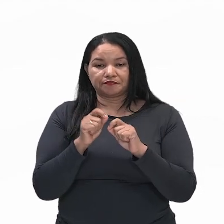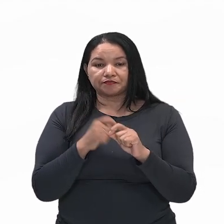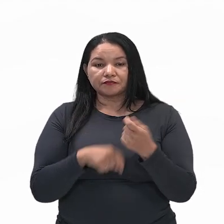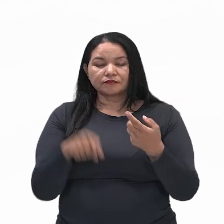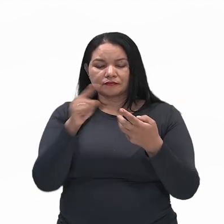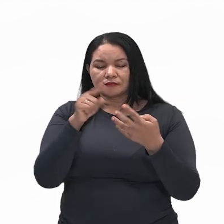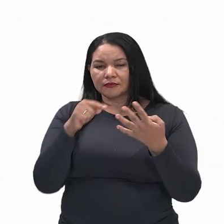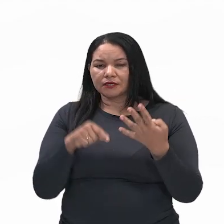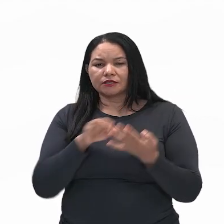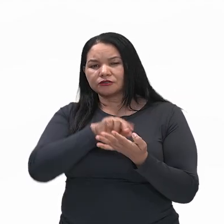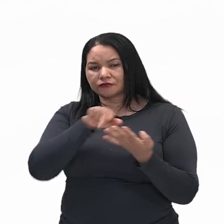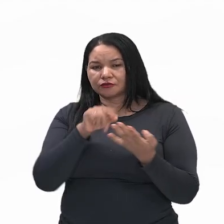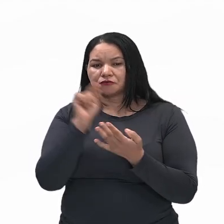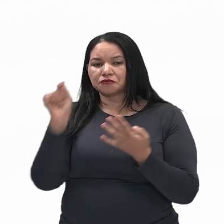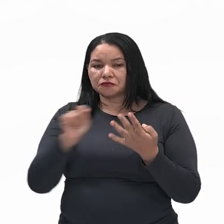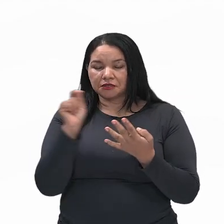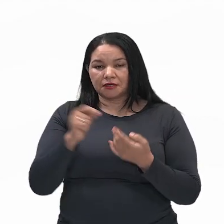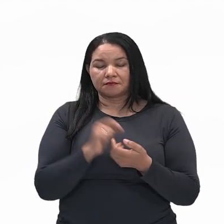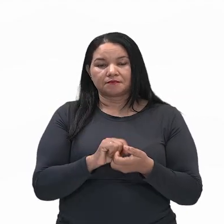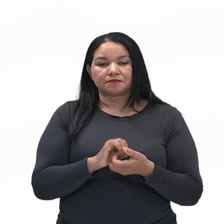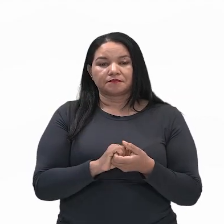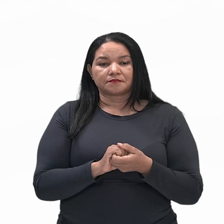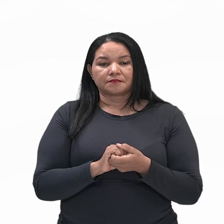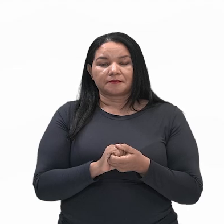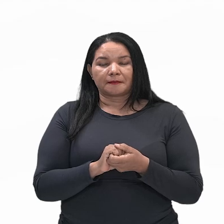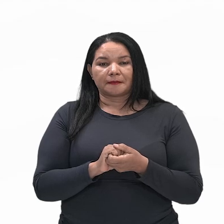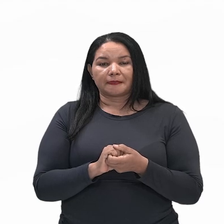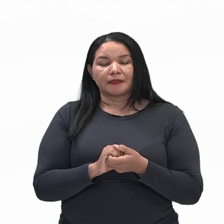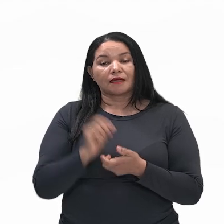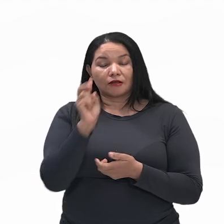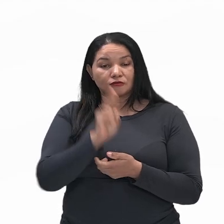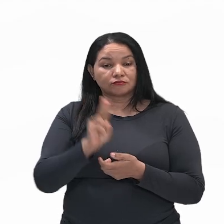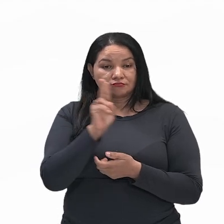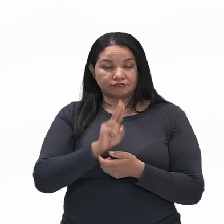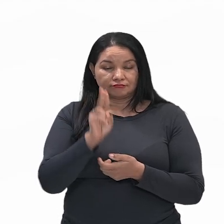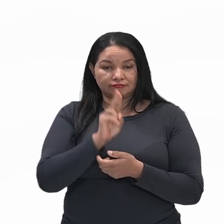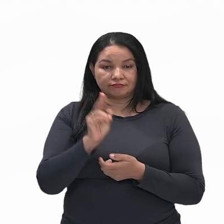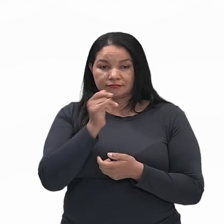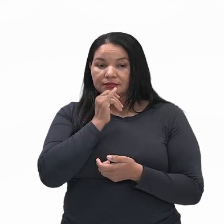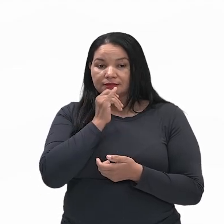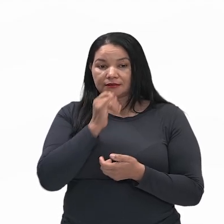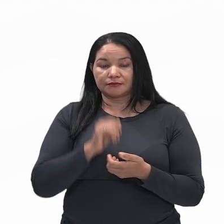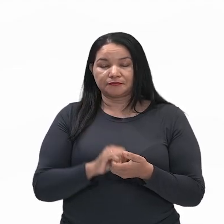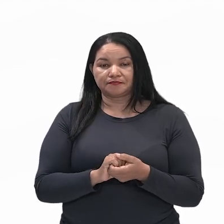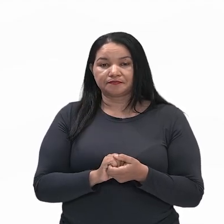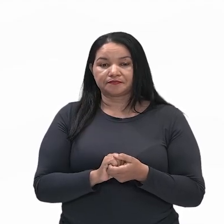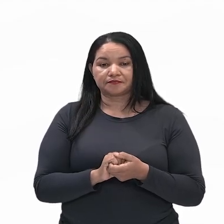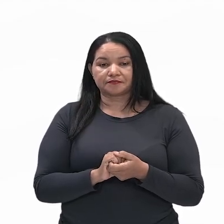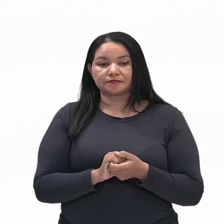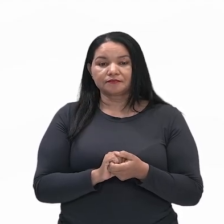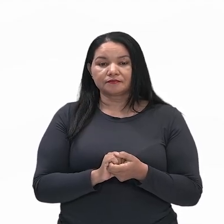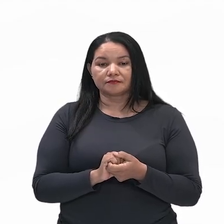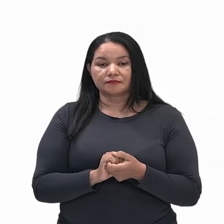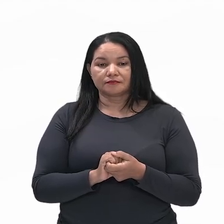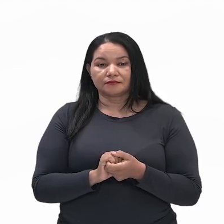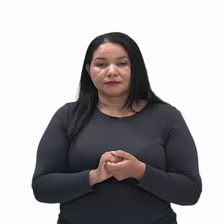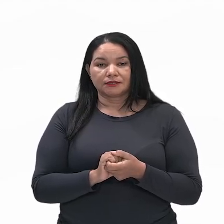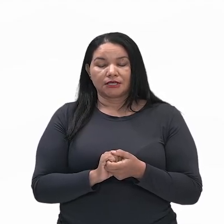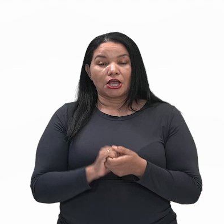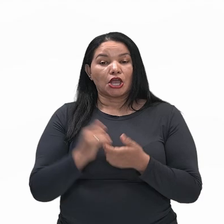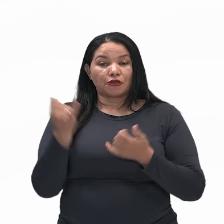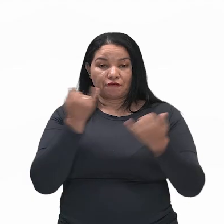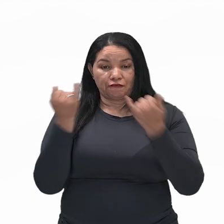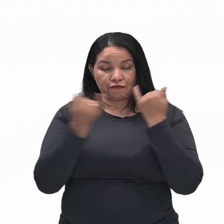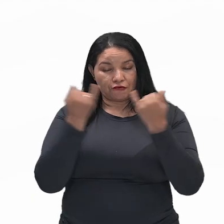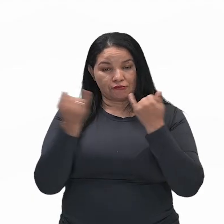caso, nesses casos, entre os usos que podem ser dados a elas, é possível citar o quê? Troca de